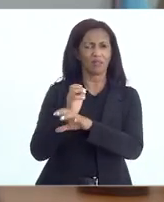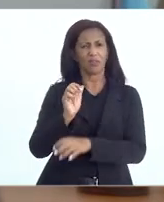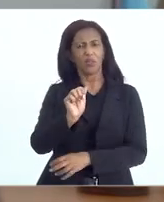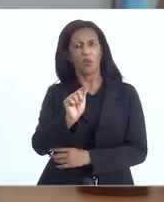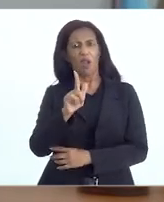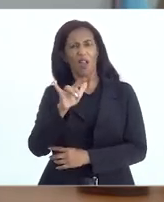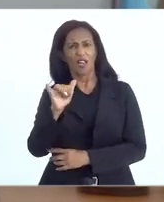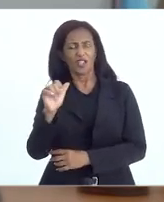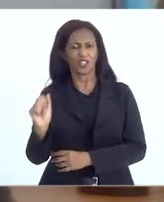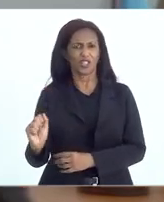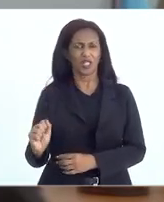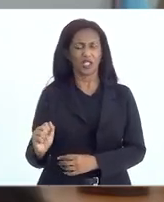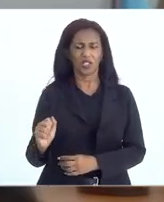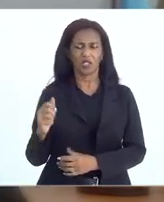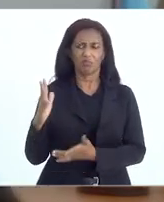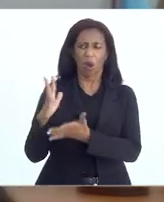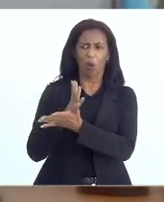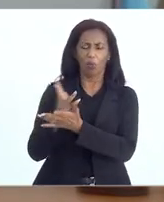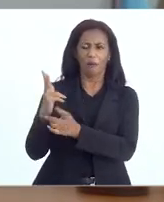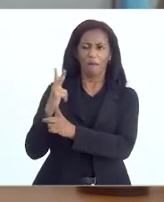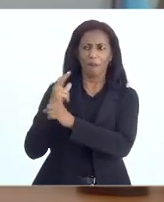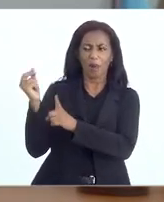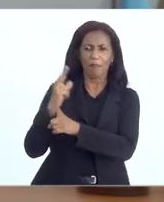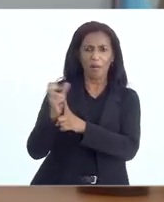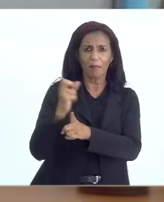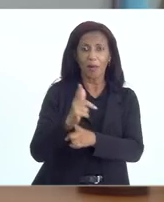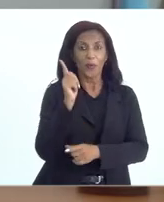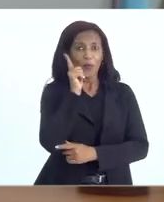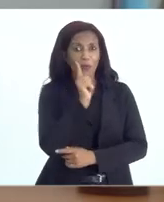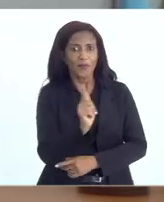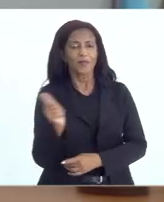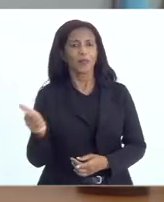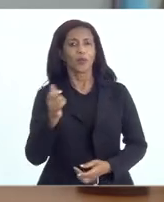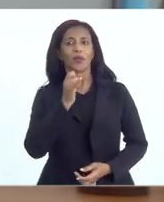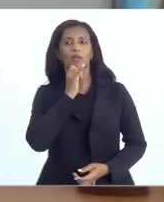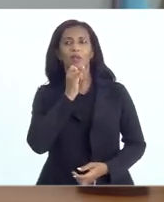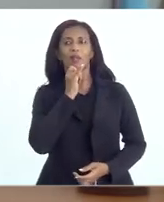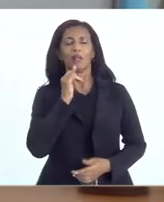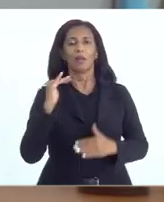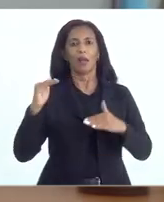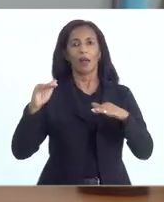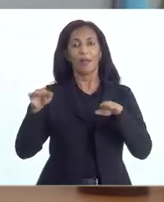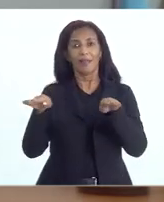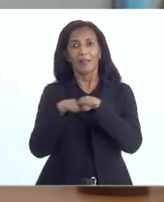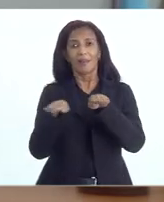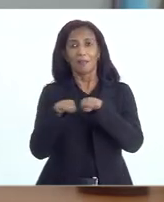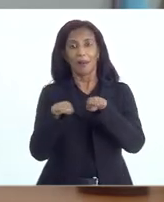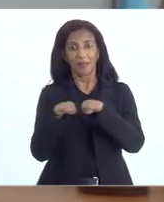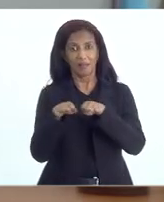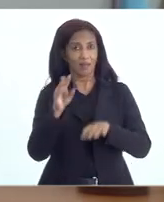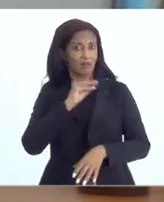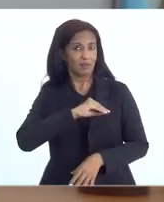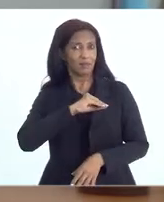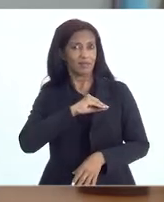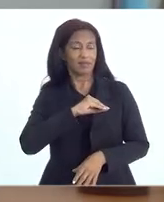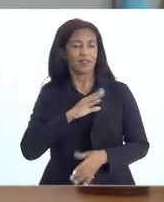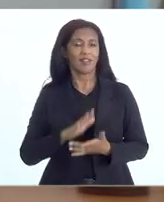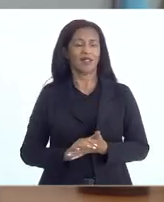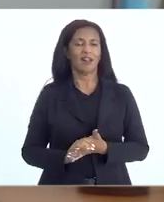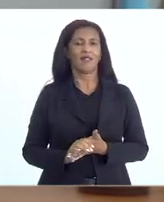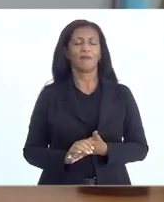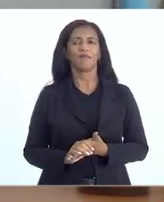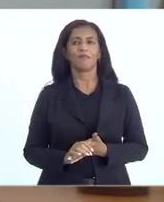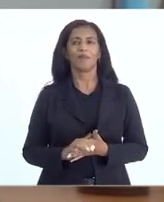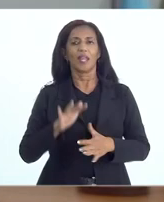os Agentes do degase tiveram algumas vitórias nessa discussão como por exemplo a equiparação aos servidores da polícia federal